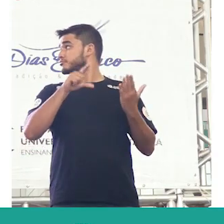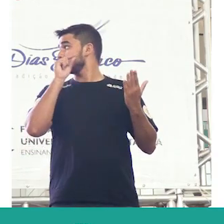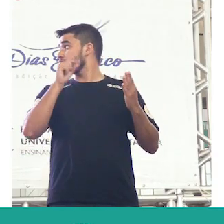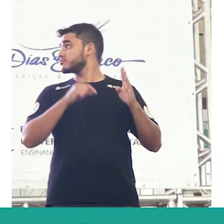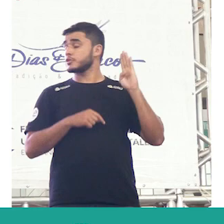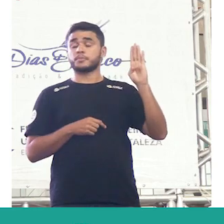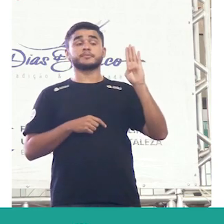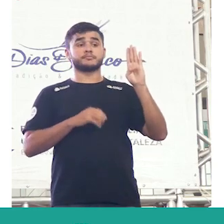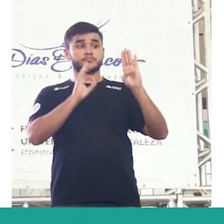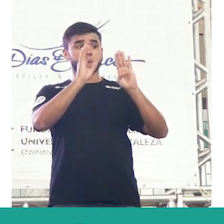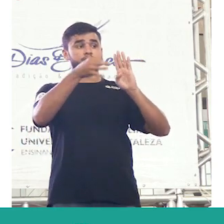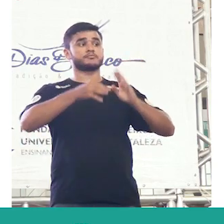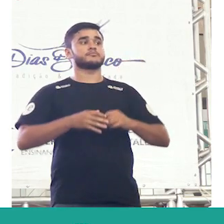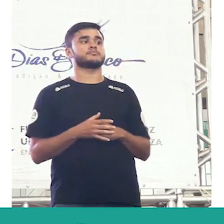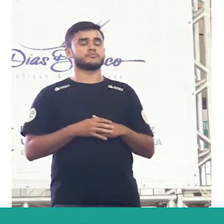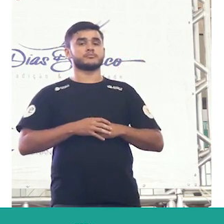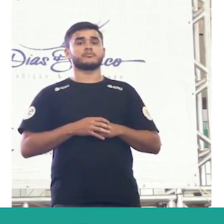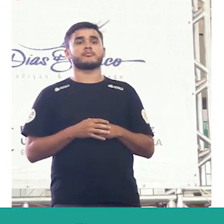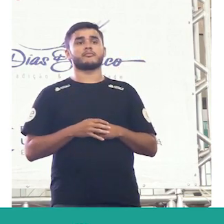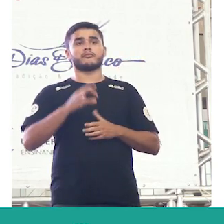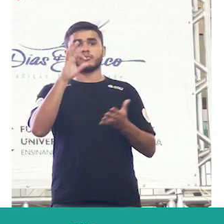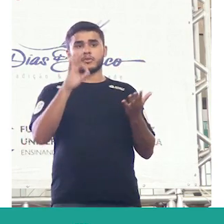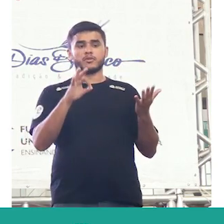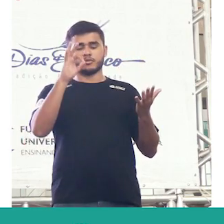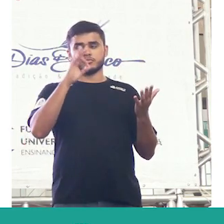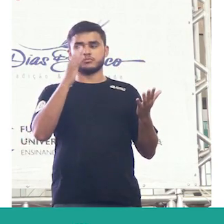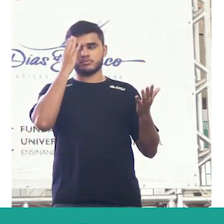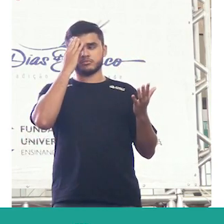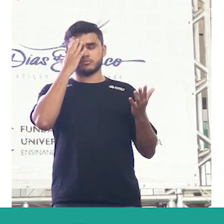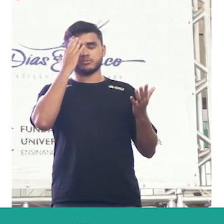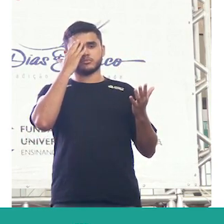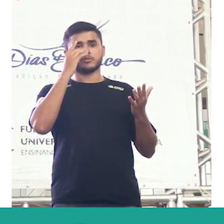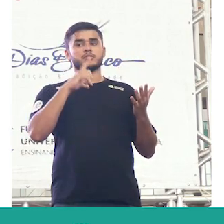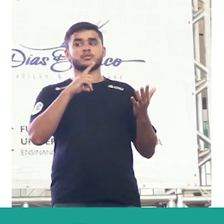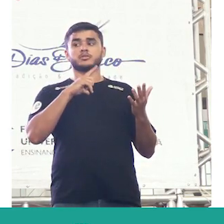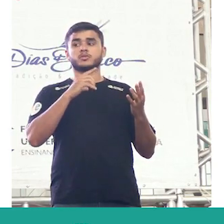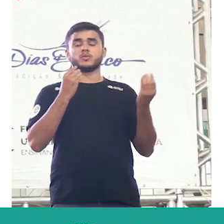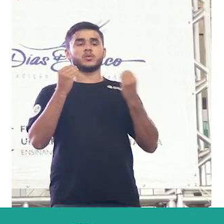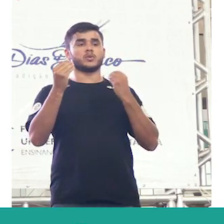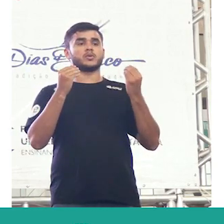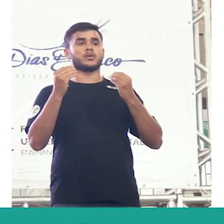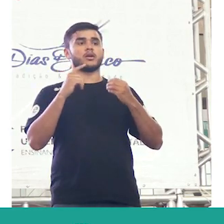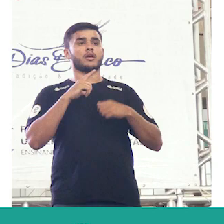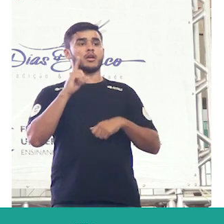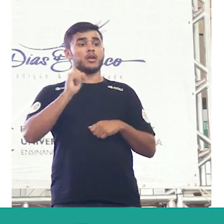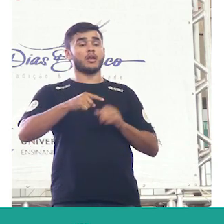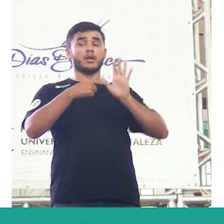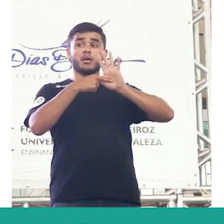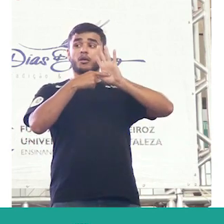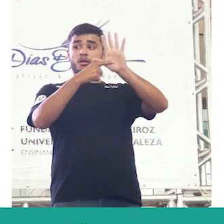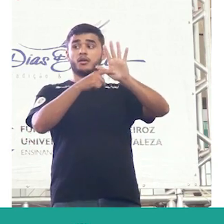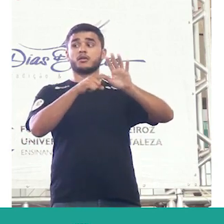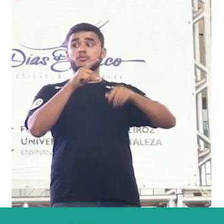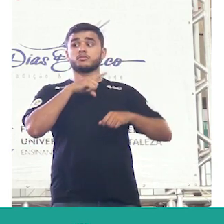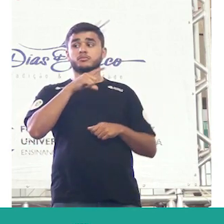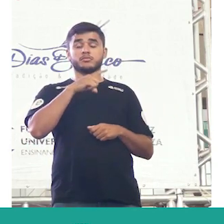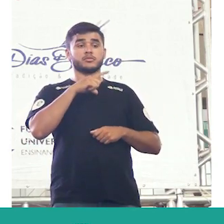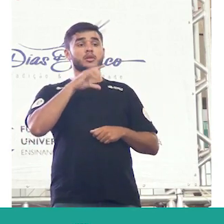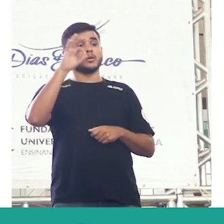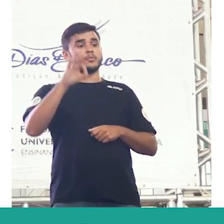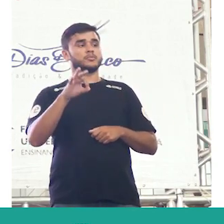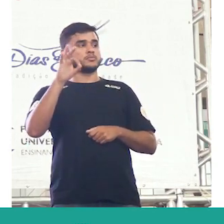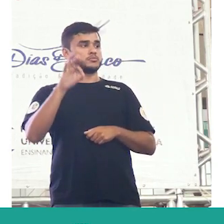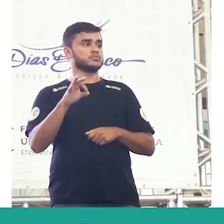B. Porcentagem indica a transparência, ou seja, a transmissão de radiação eletromagnética por cima do vidro. Assim, quanto maior a porcentagem, maior